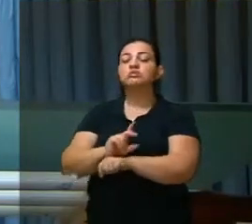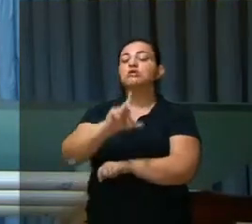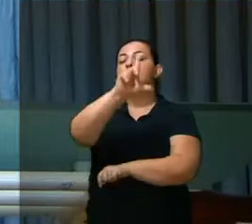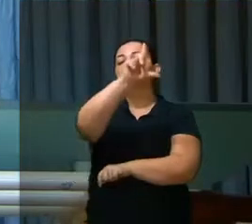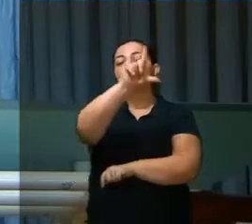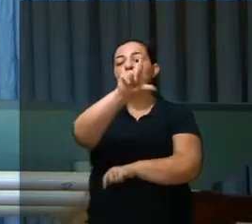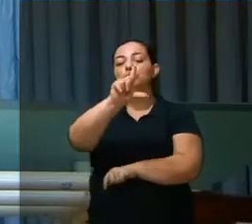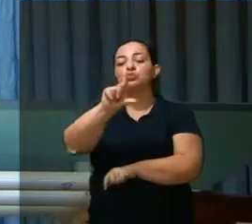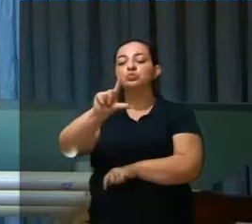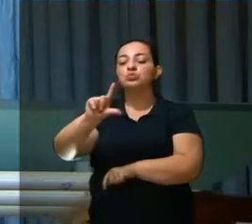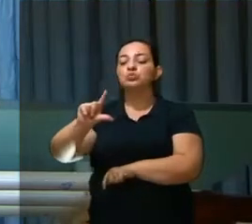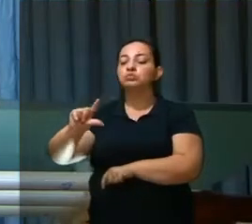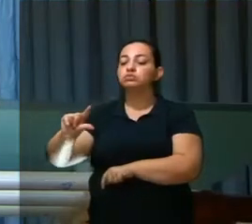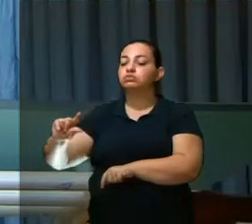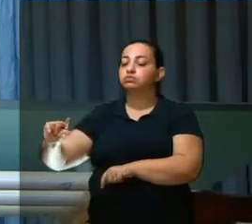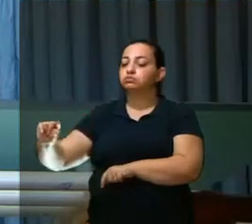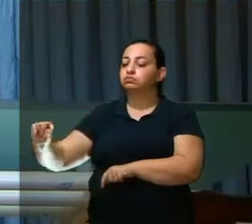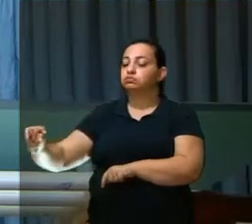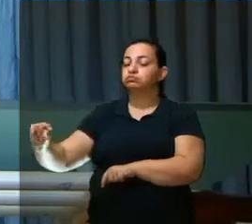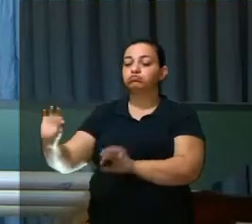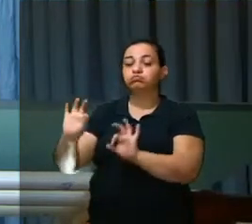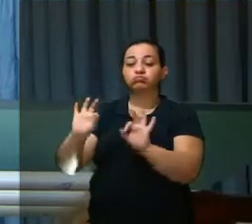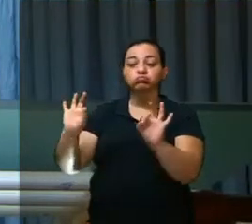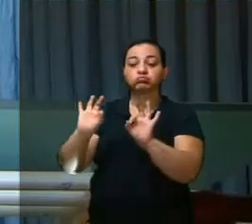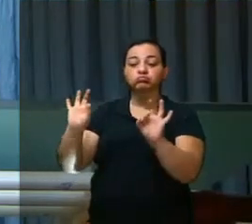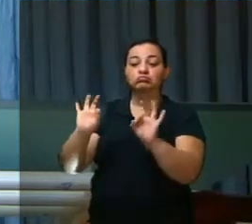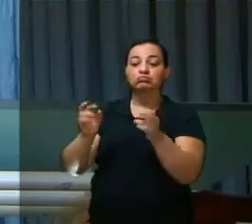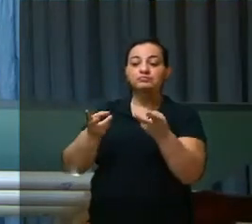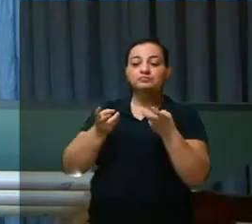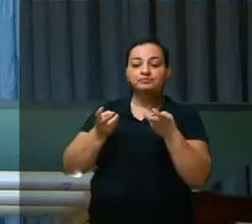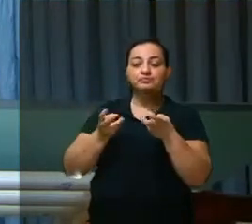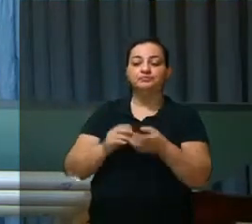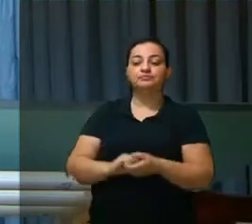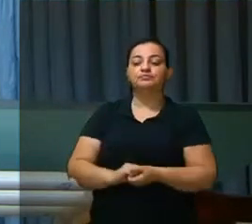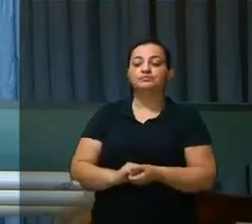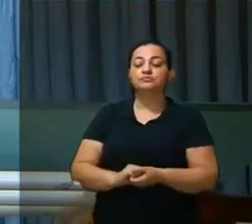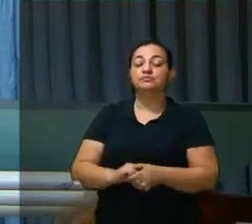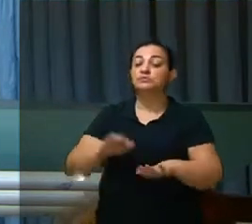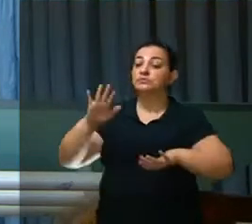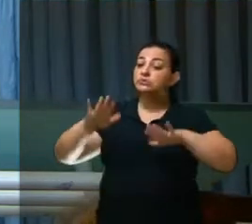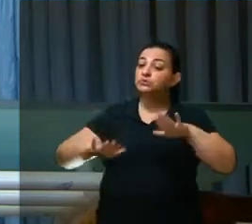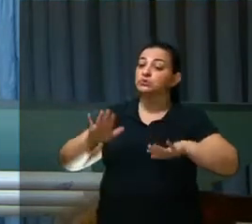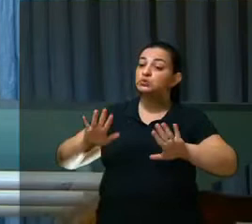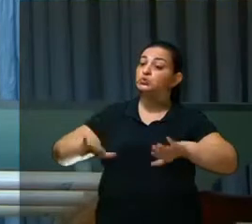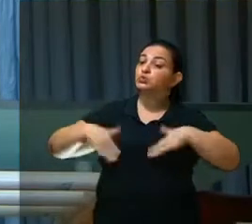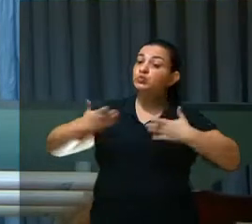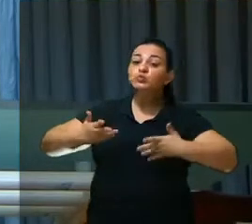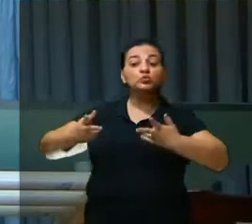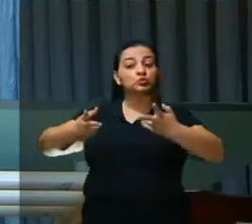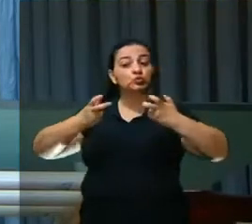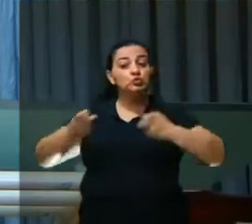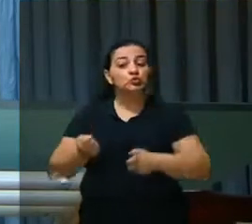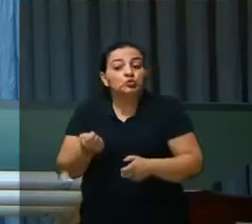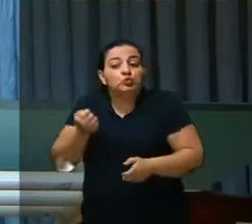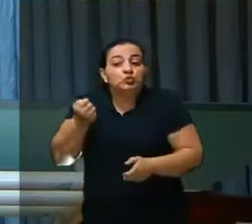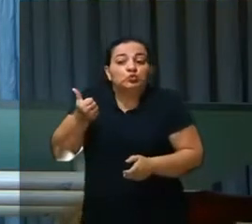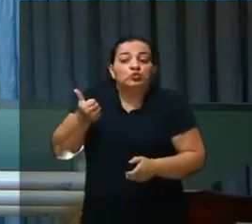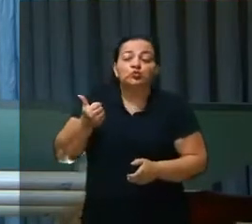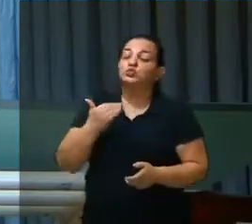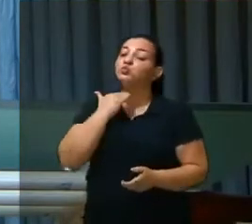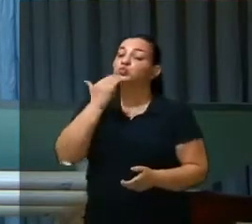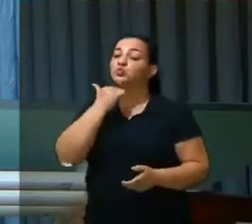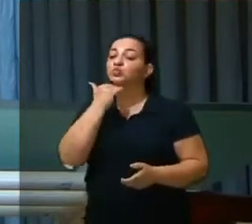decaindo decaindo e não percebe é que às vezes quando percebe Já está quase